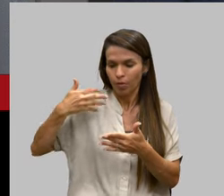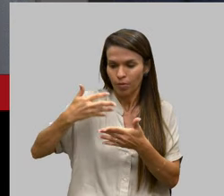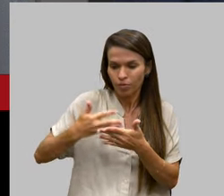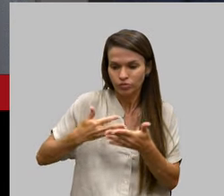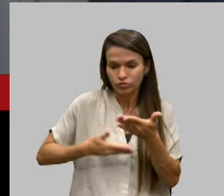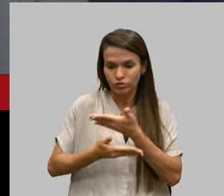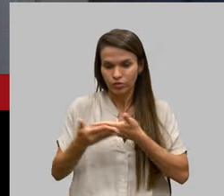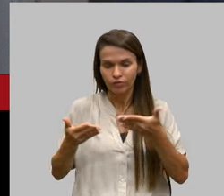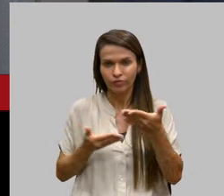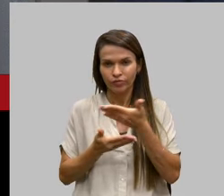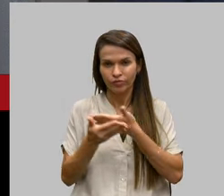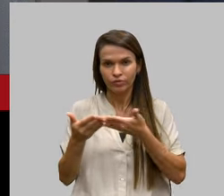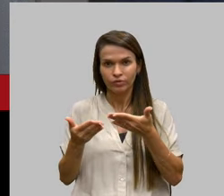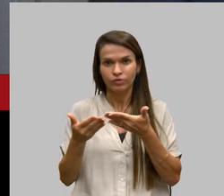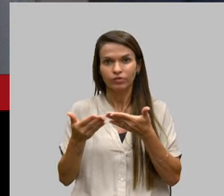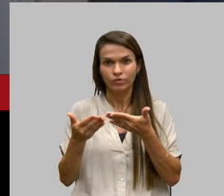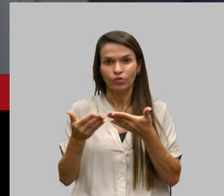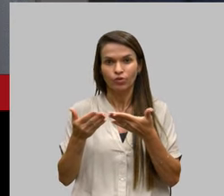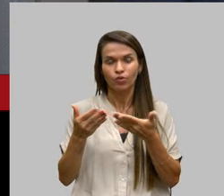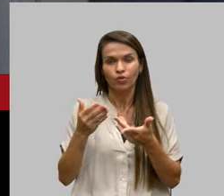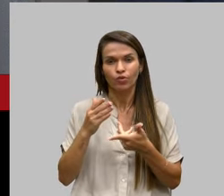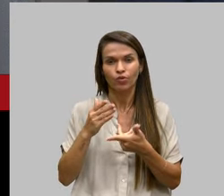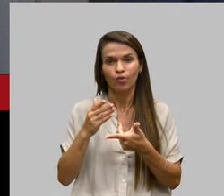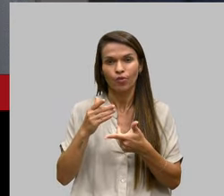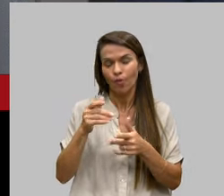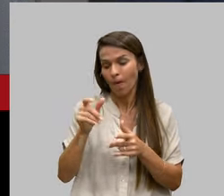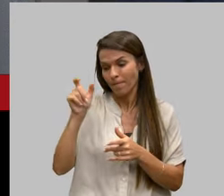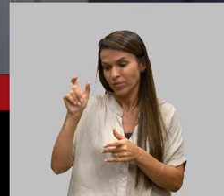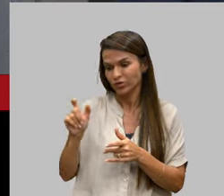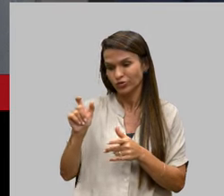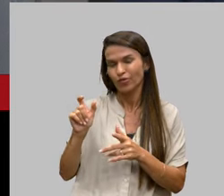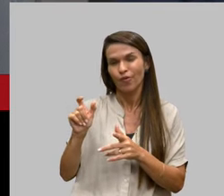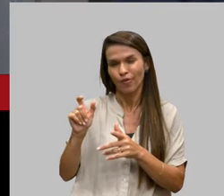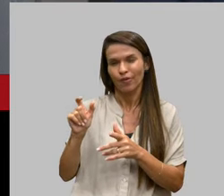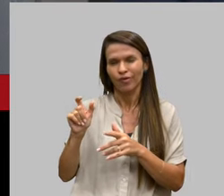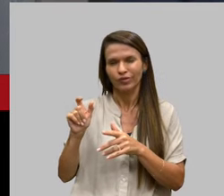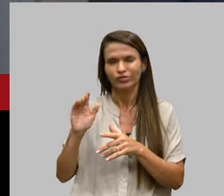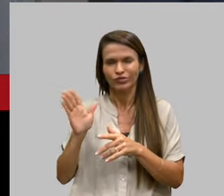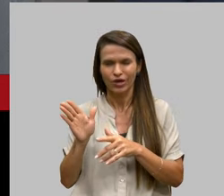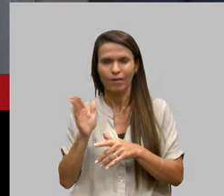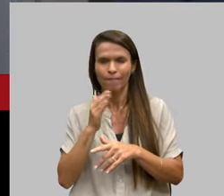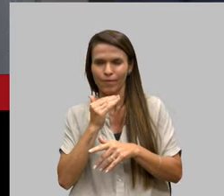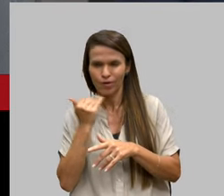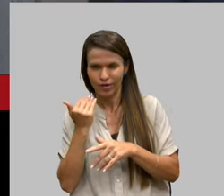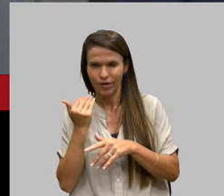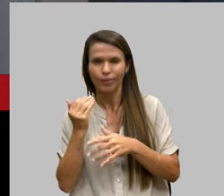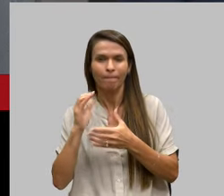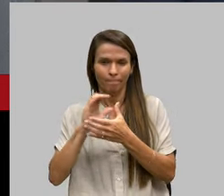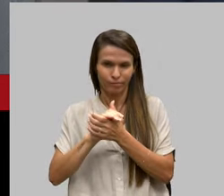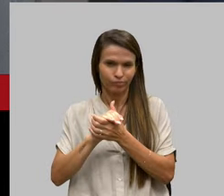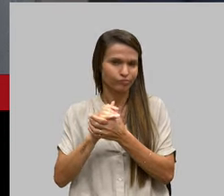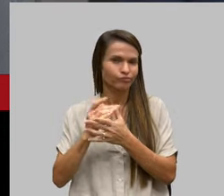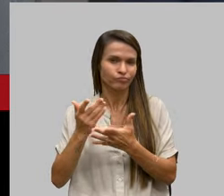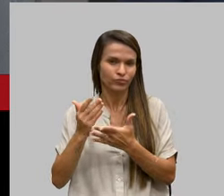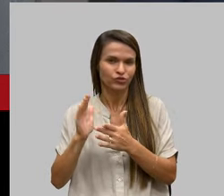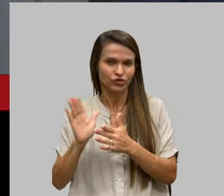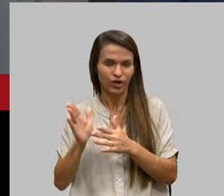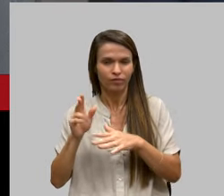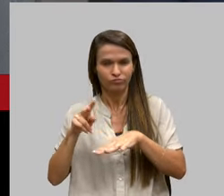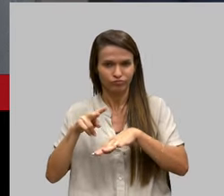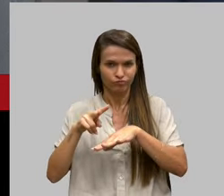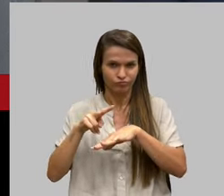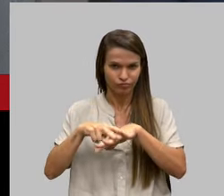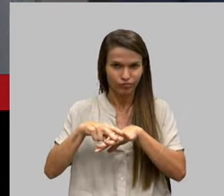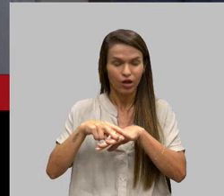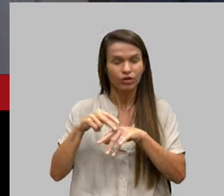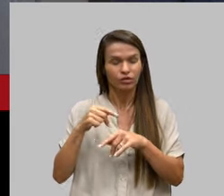cônjuge do com o cônjuge falecido e a gente tem uma preocupação muito grande e principalmente com as